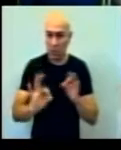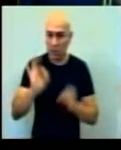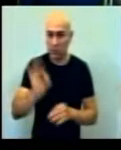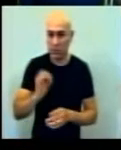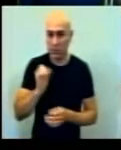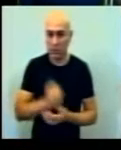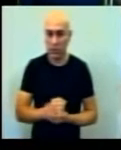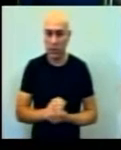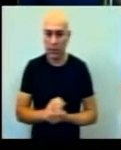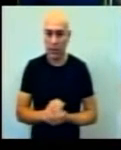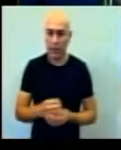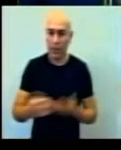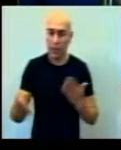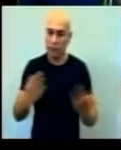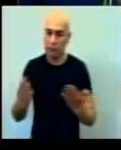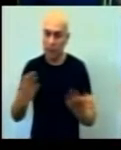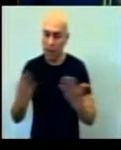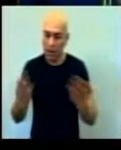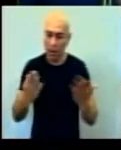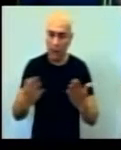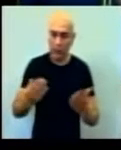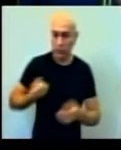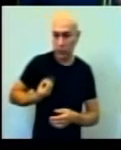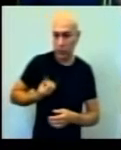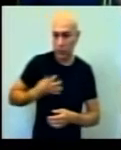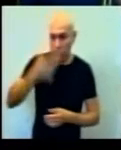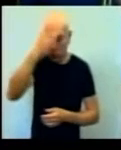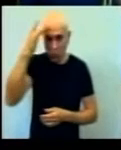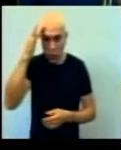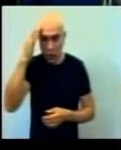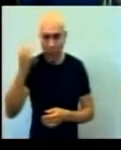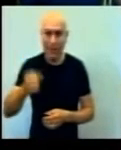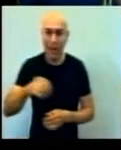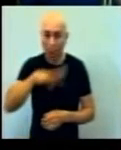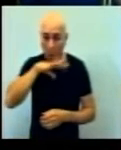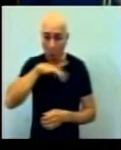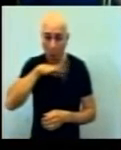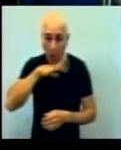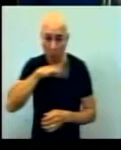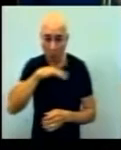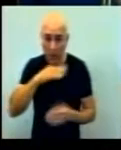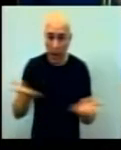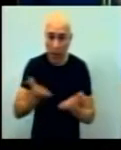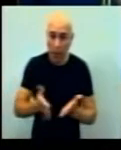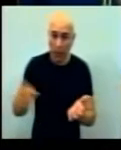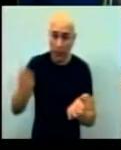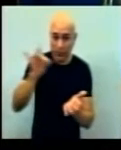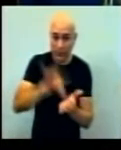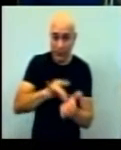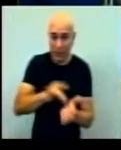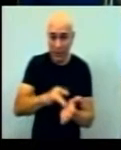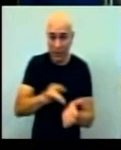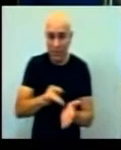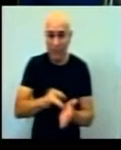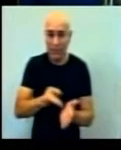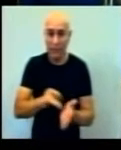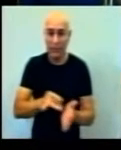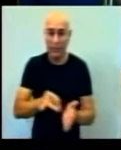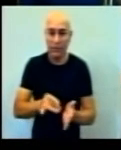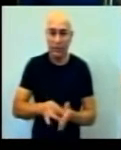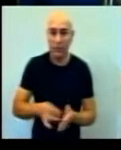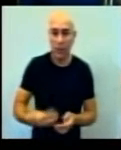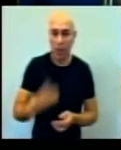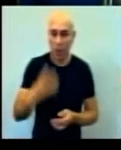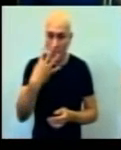2,9%. Entre os casos graves, foram 797 casos confirmados até o momento, e destes nós temos